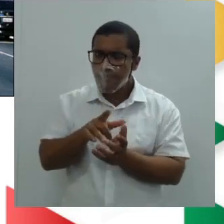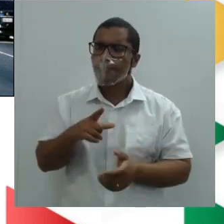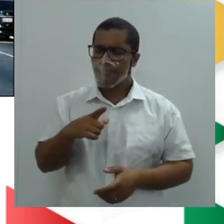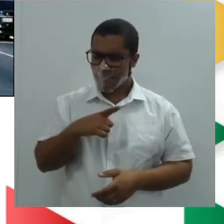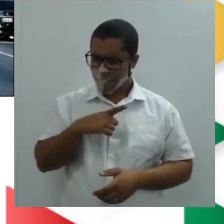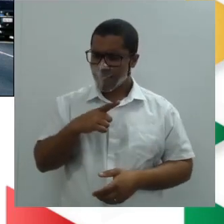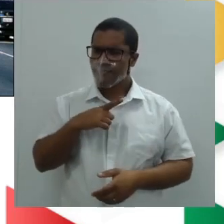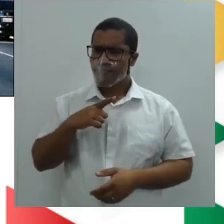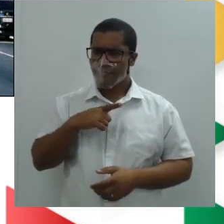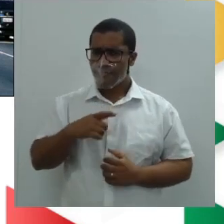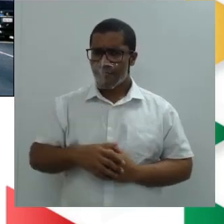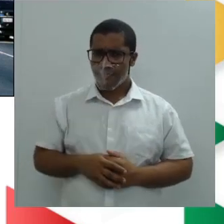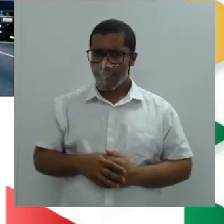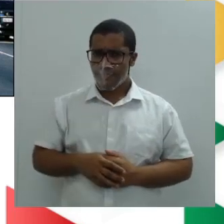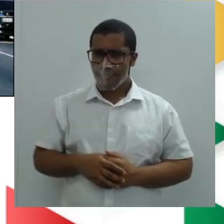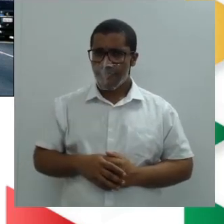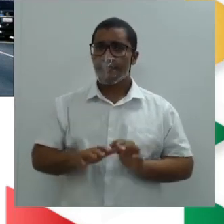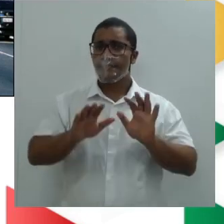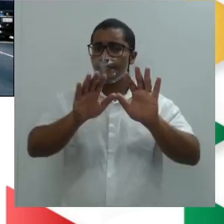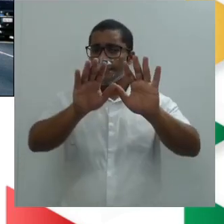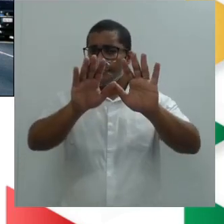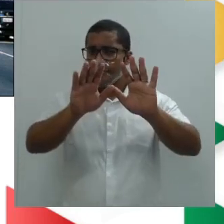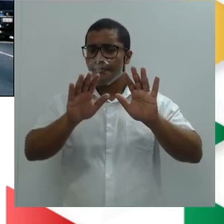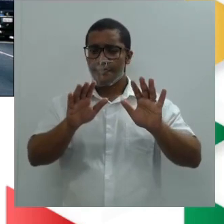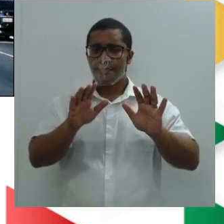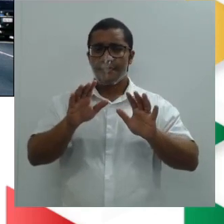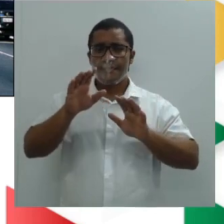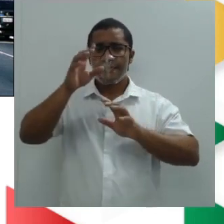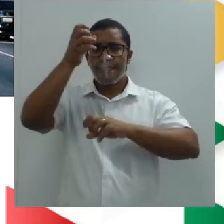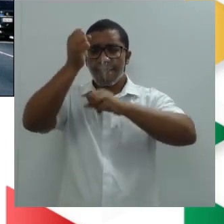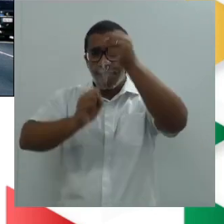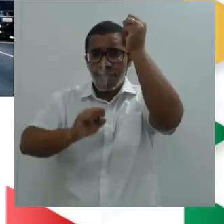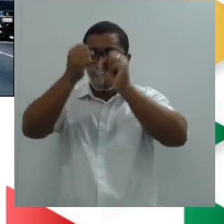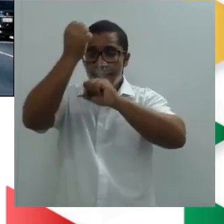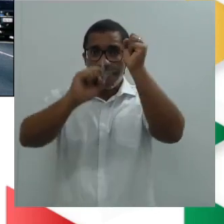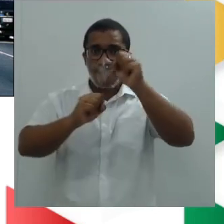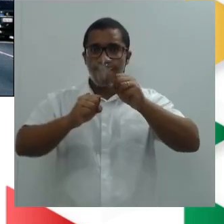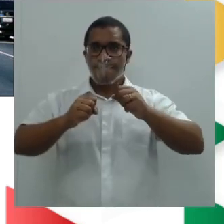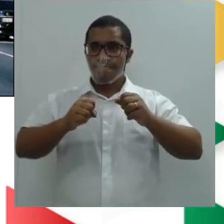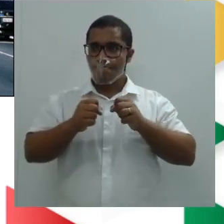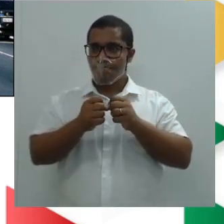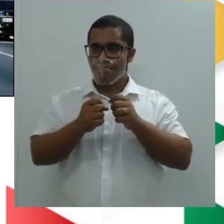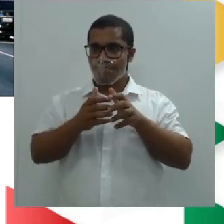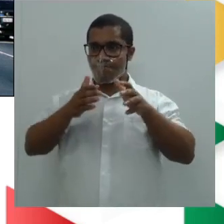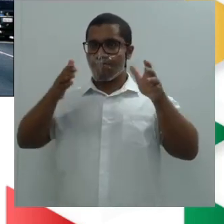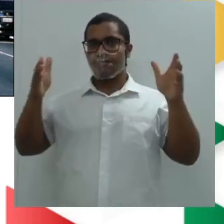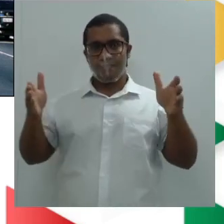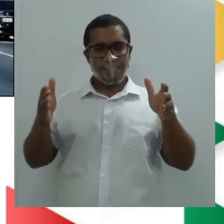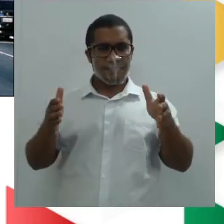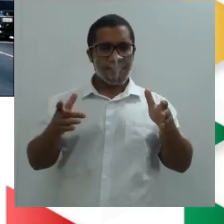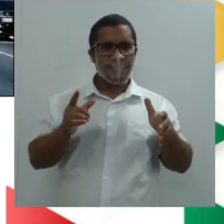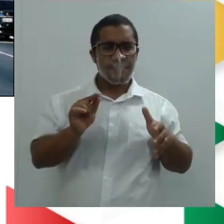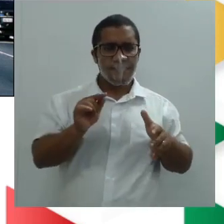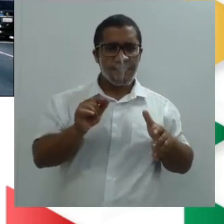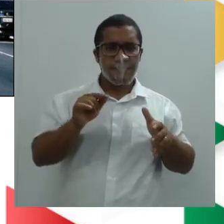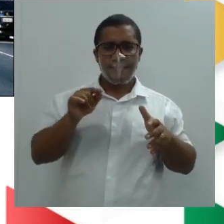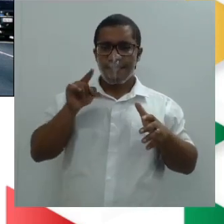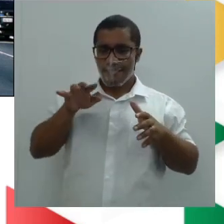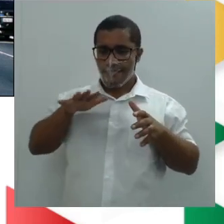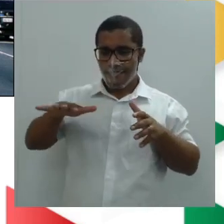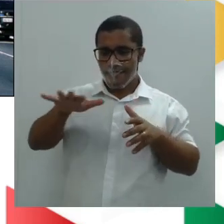tá certo? A esse nome de indústrias, de grandes produções, a gente dá o nome de